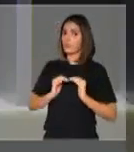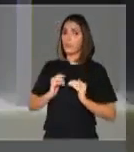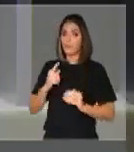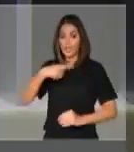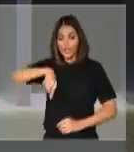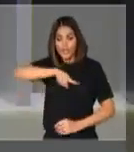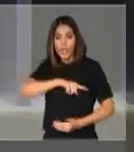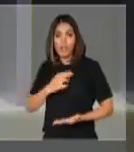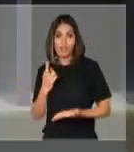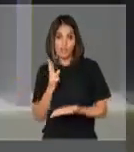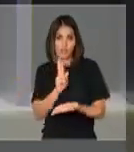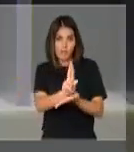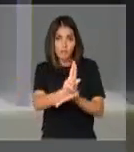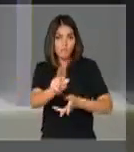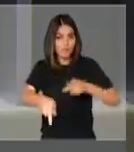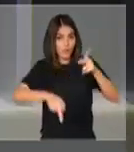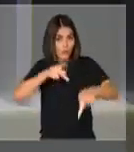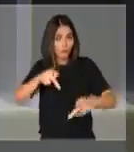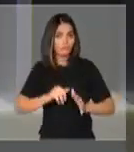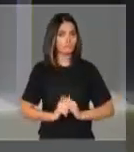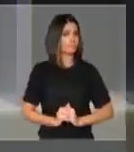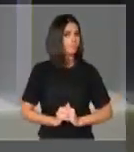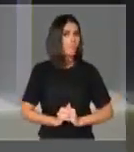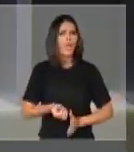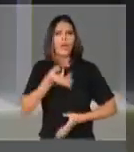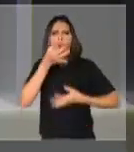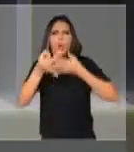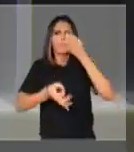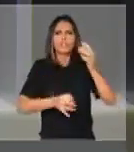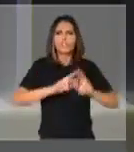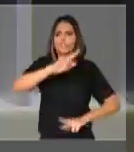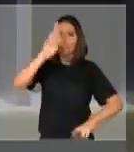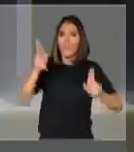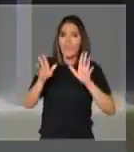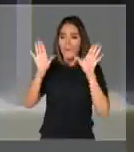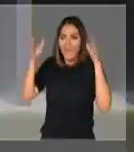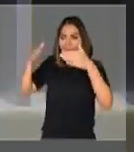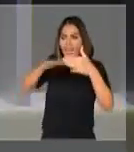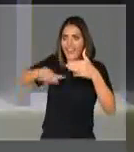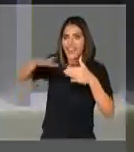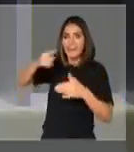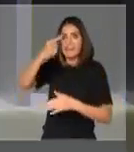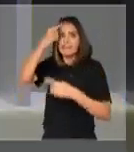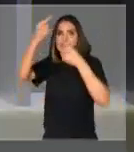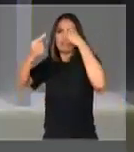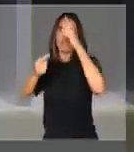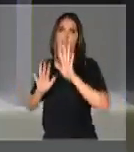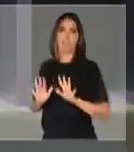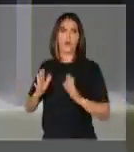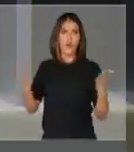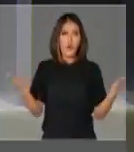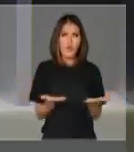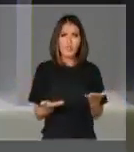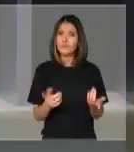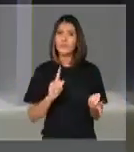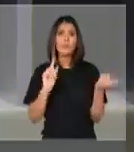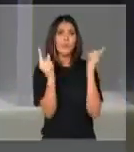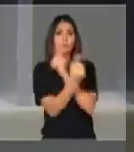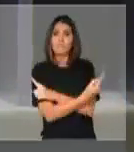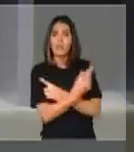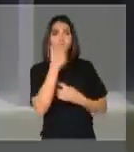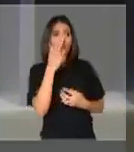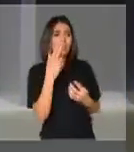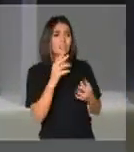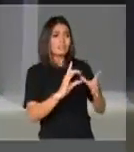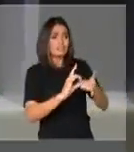representa a população. As divergências devem acontecer no campo das ideias. O que acontece hoje é um ataque